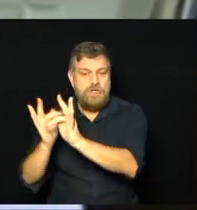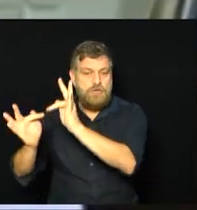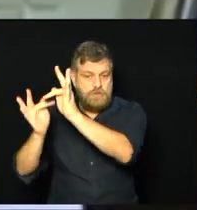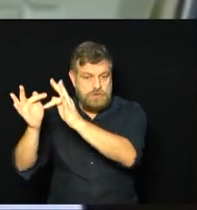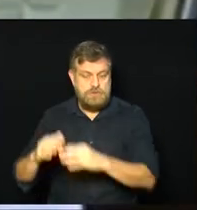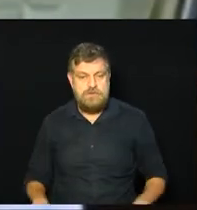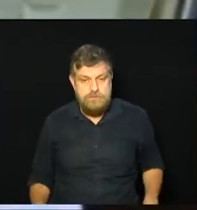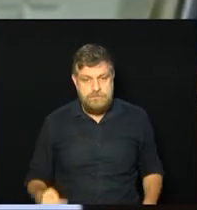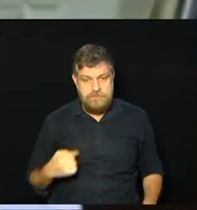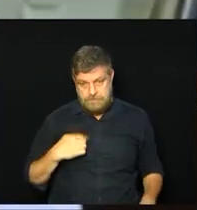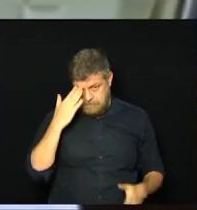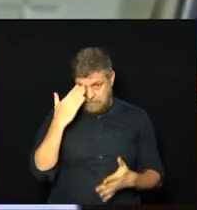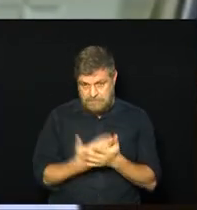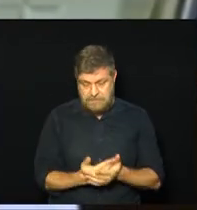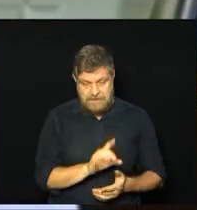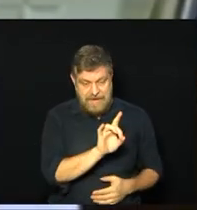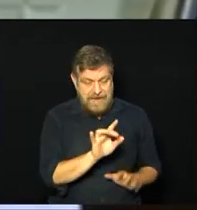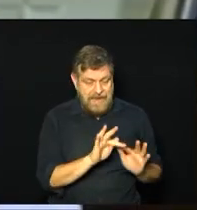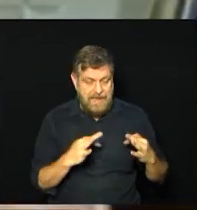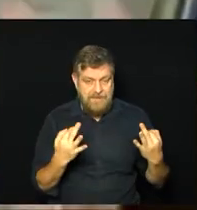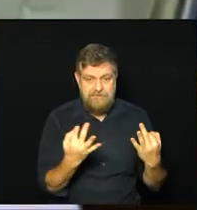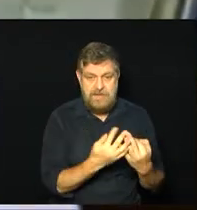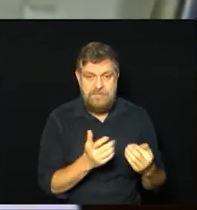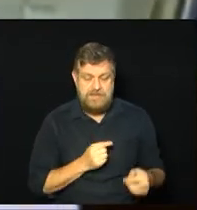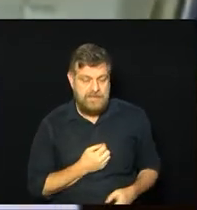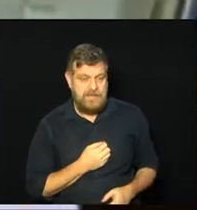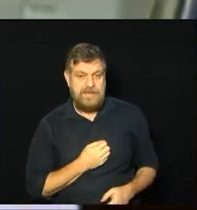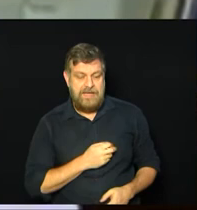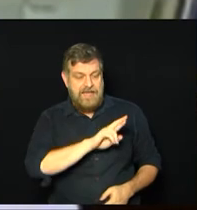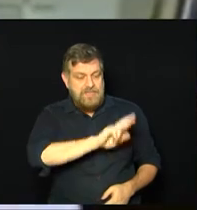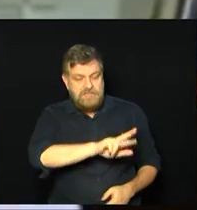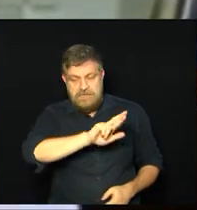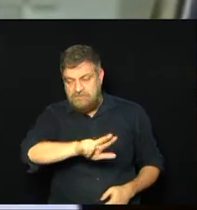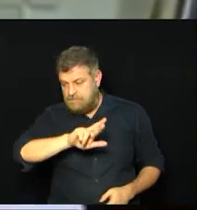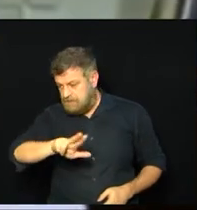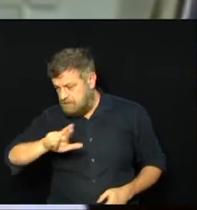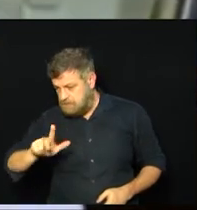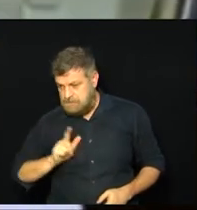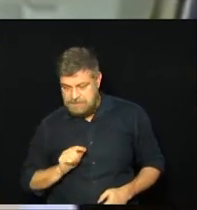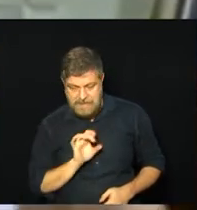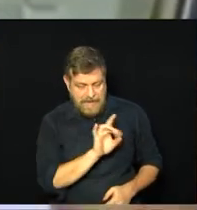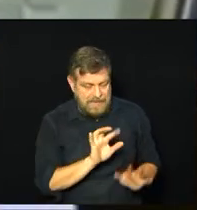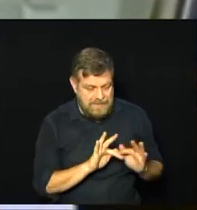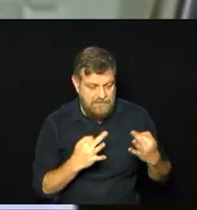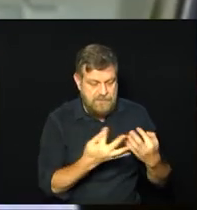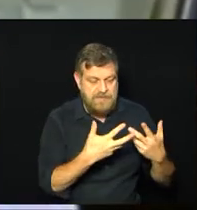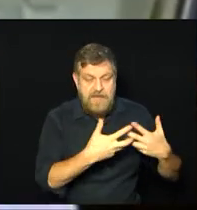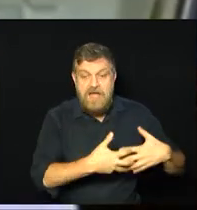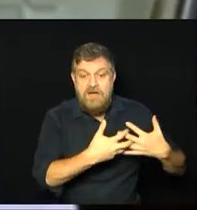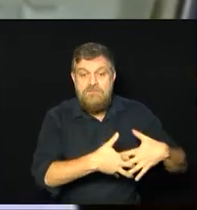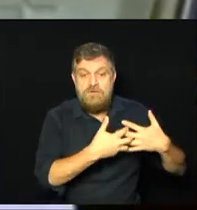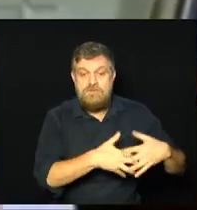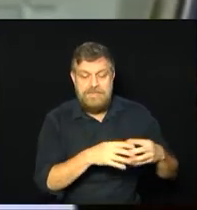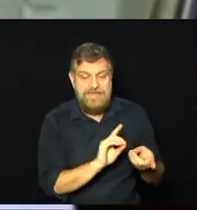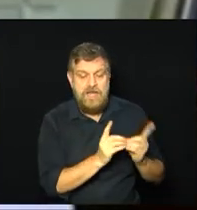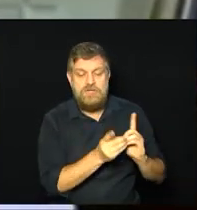acredito, Gabriel, que, primeiro, cada família é um universo, é um microcosmo único, né? E tem o seu funcionamento, a sua